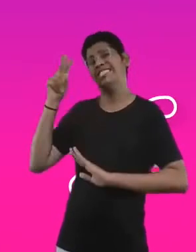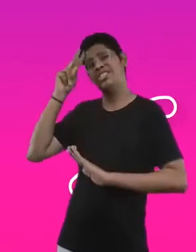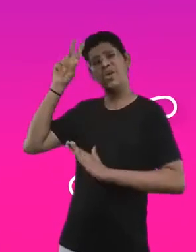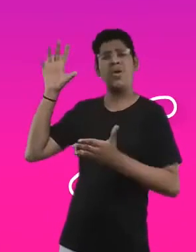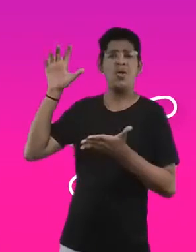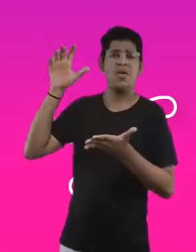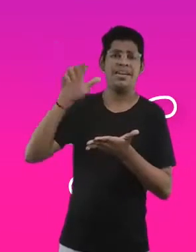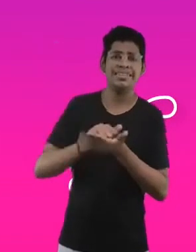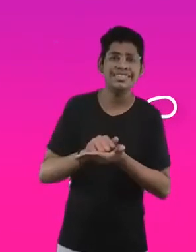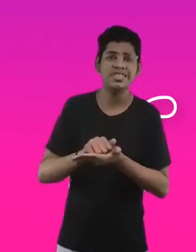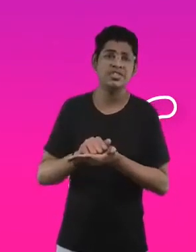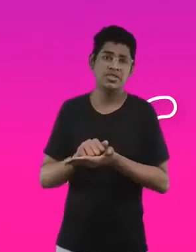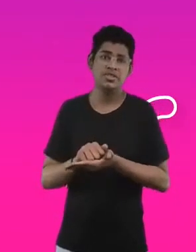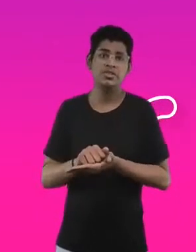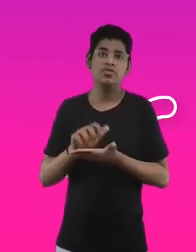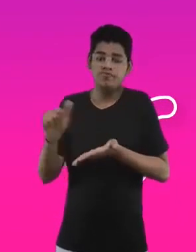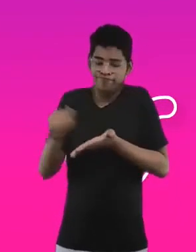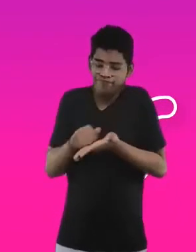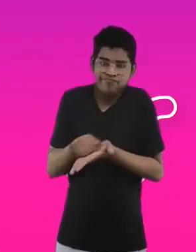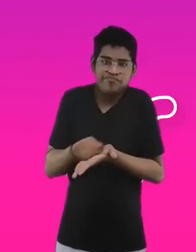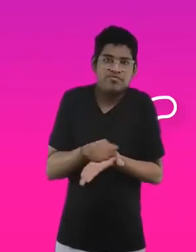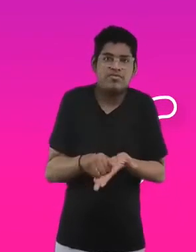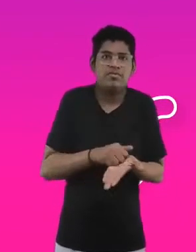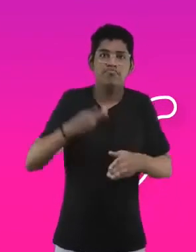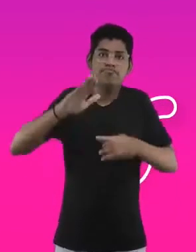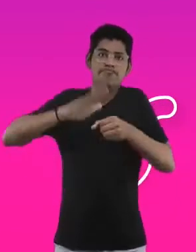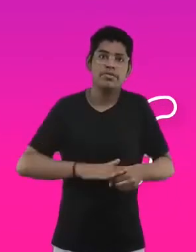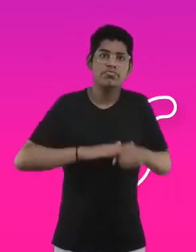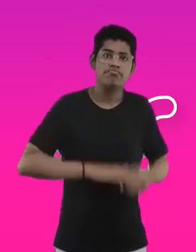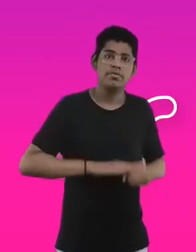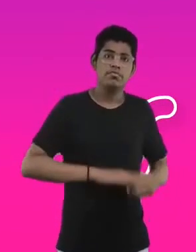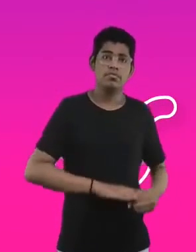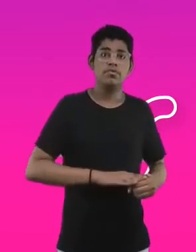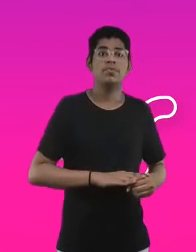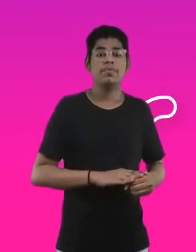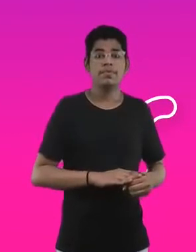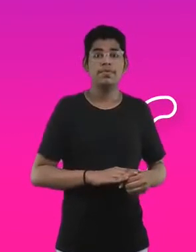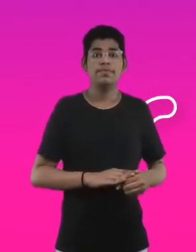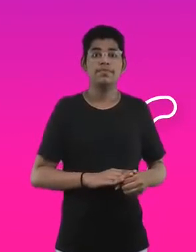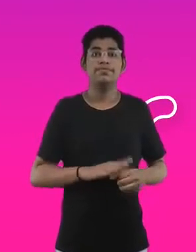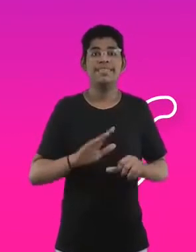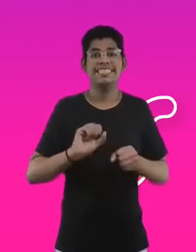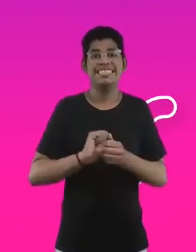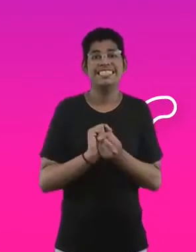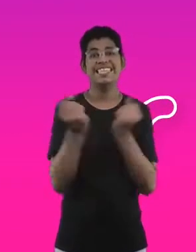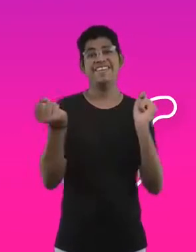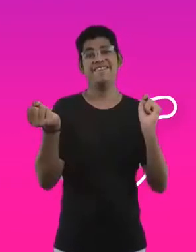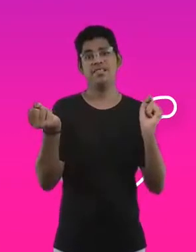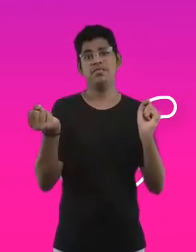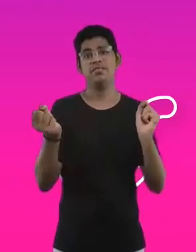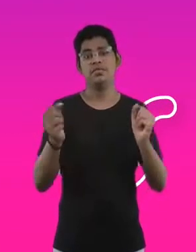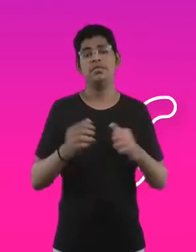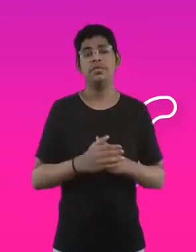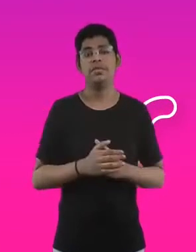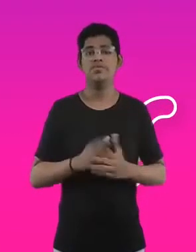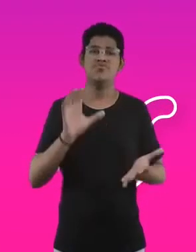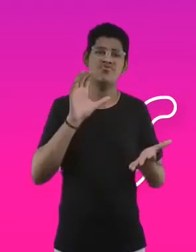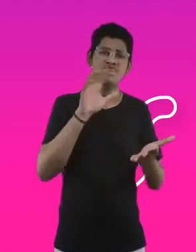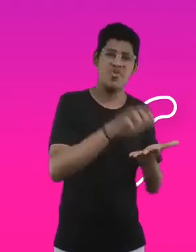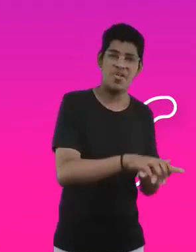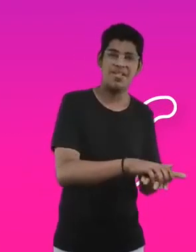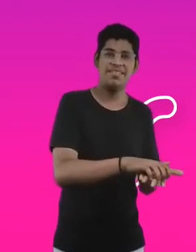foi apagada acerca aí de um processo conhecido como escravidão forçada, colonização, né,